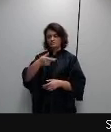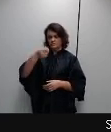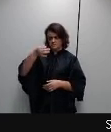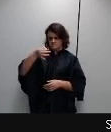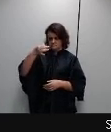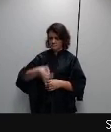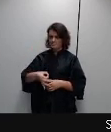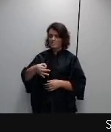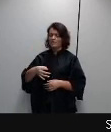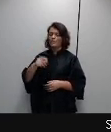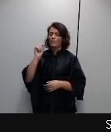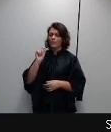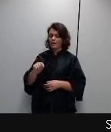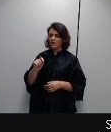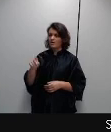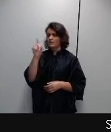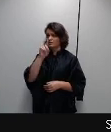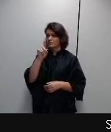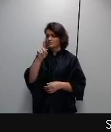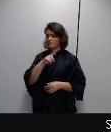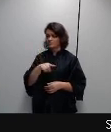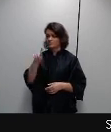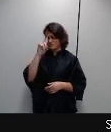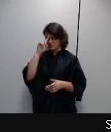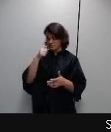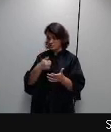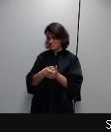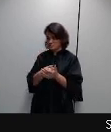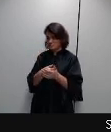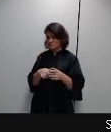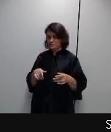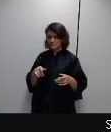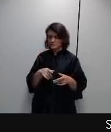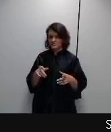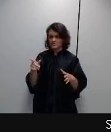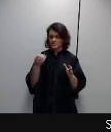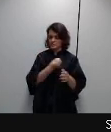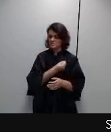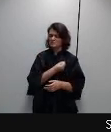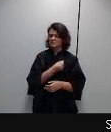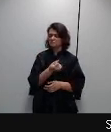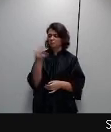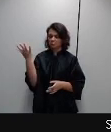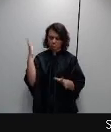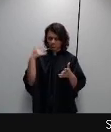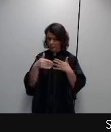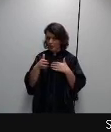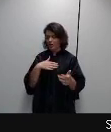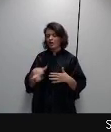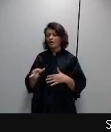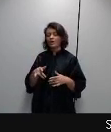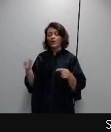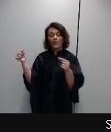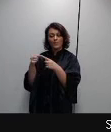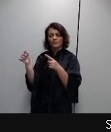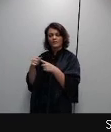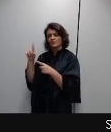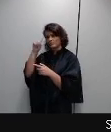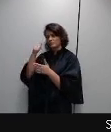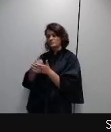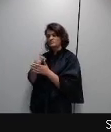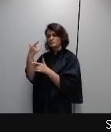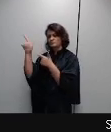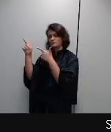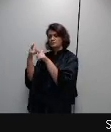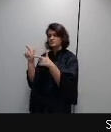que a pretensão quem veiculada na São Hyundai número pau coincidindo com a pretensão deduzida nos presentes